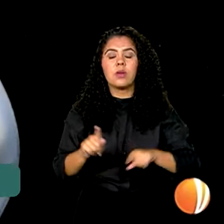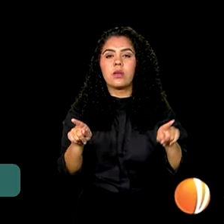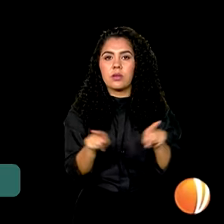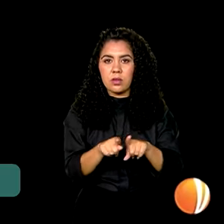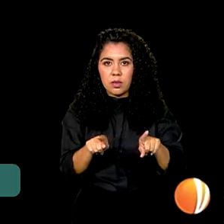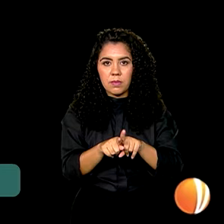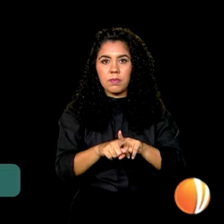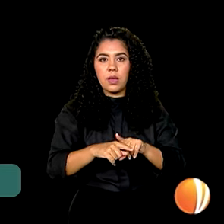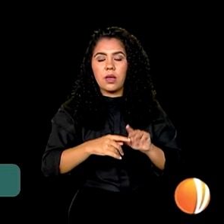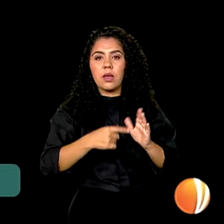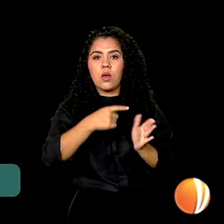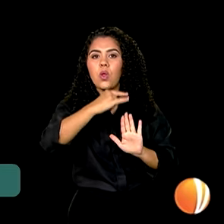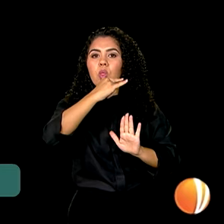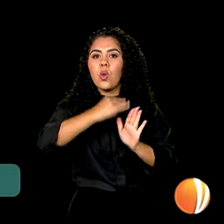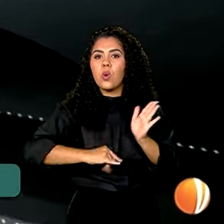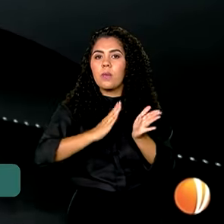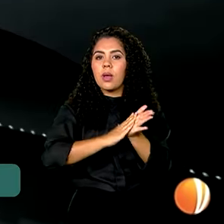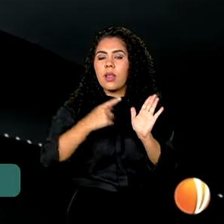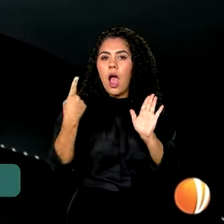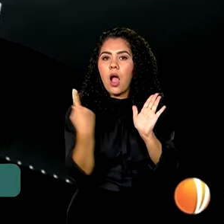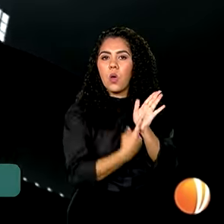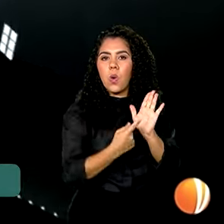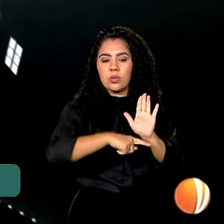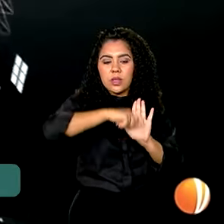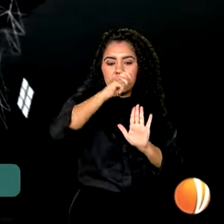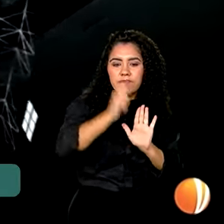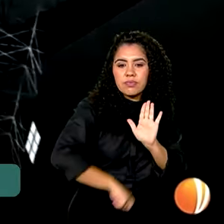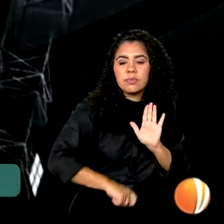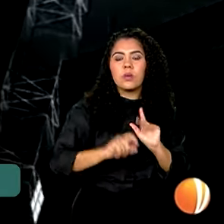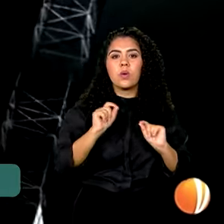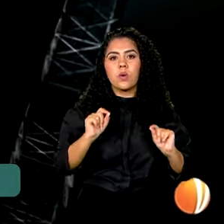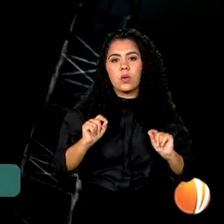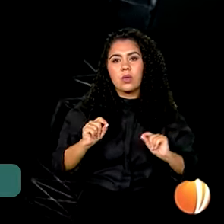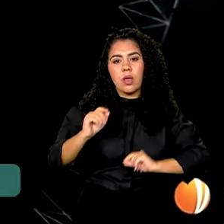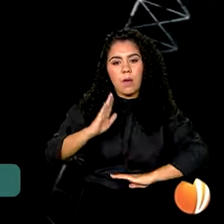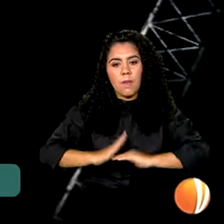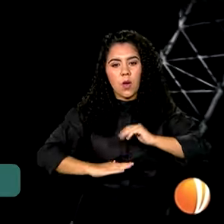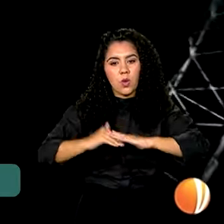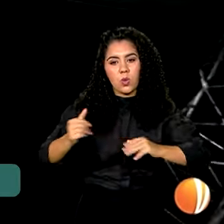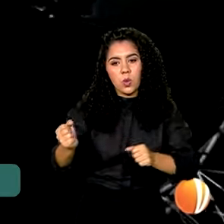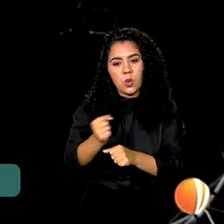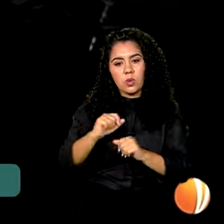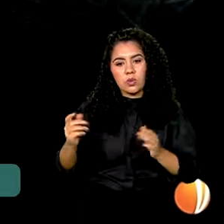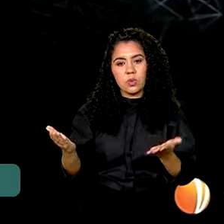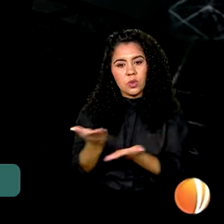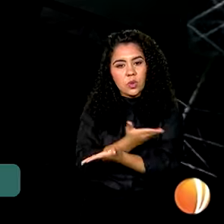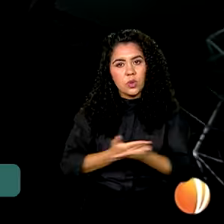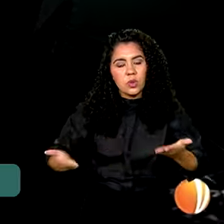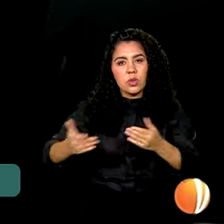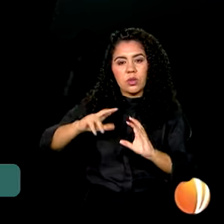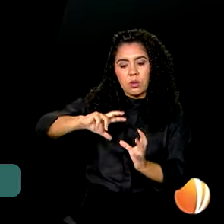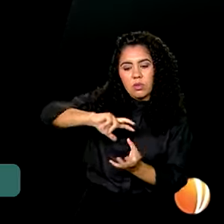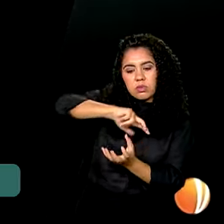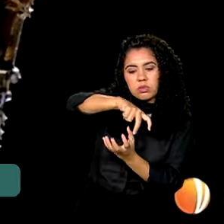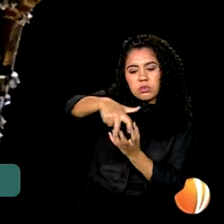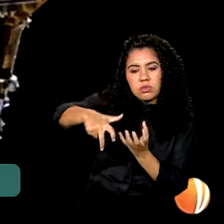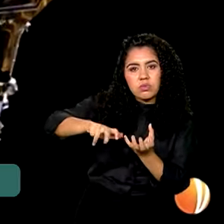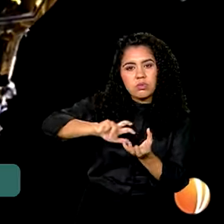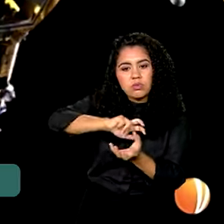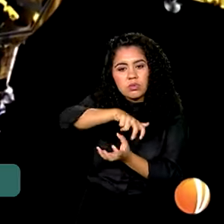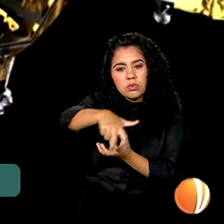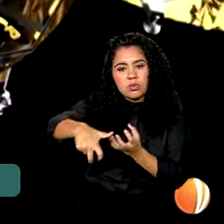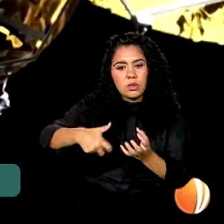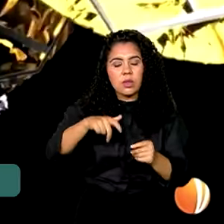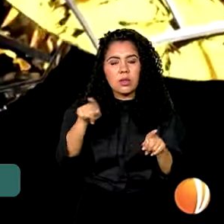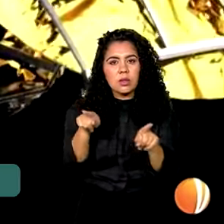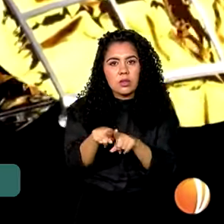também um acordo para construção conjunta de satélite para produzir dados meteorológicos como a